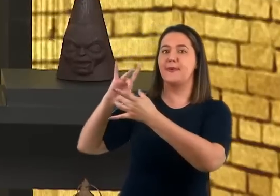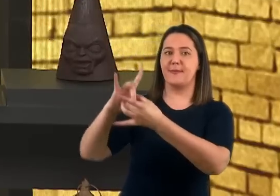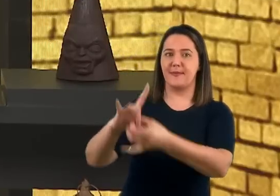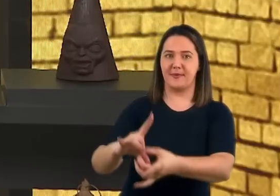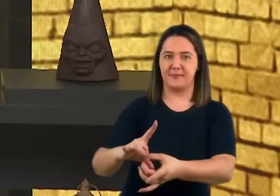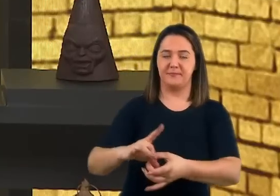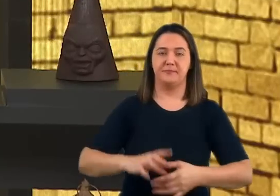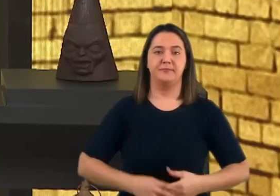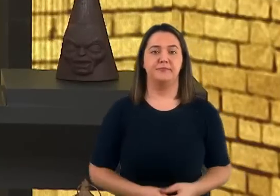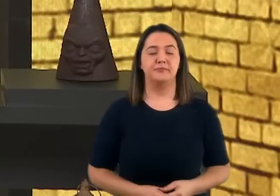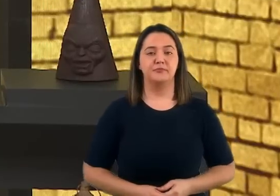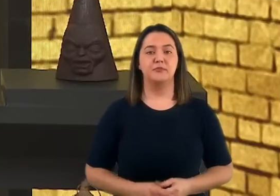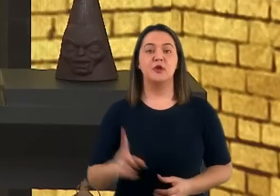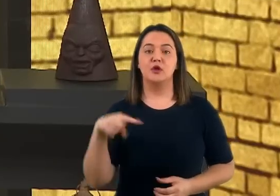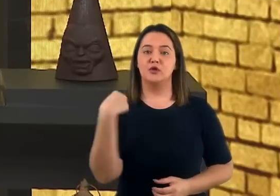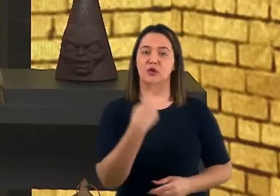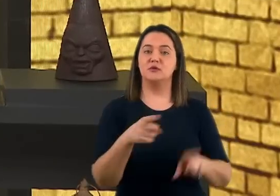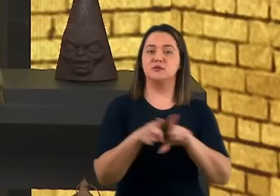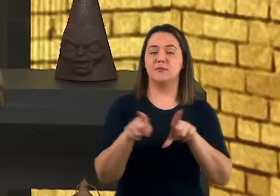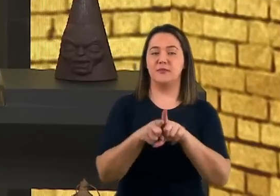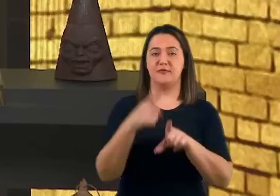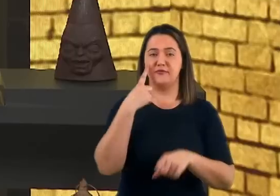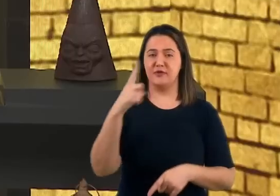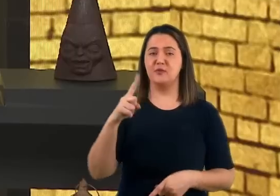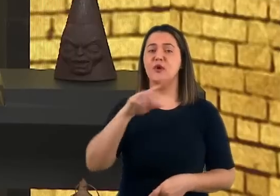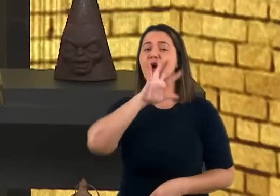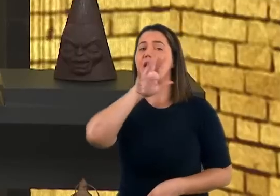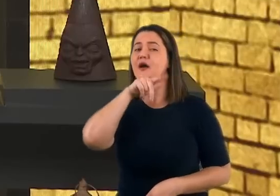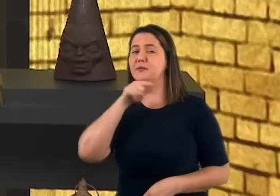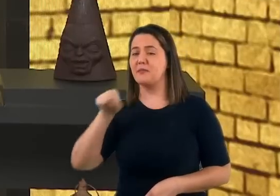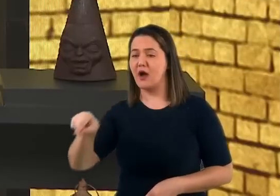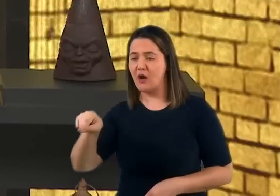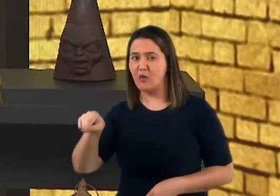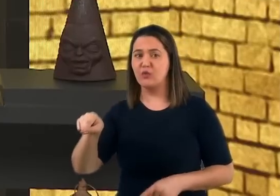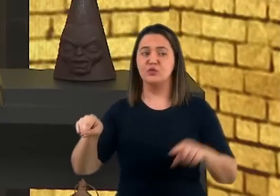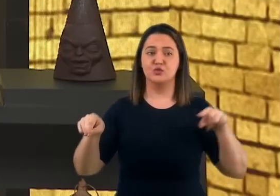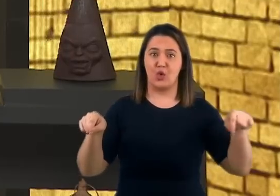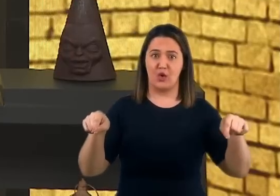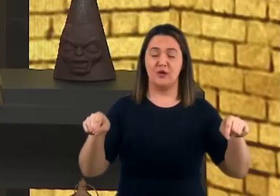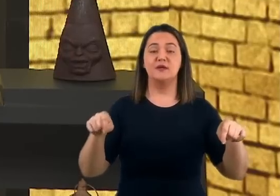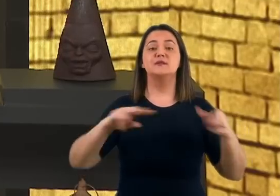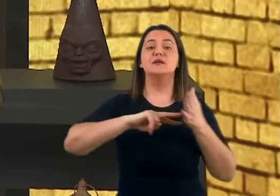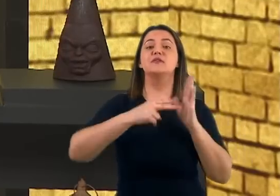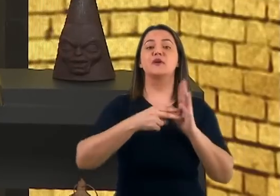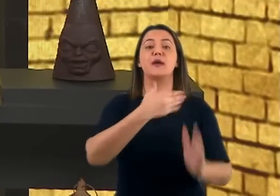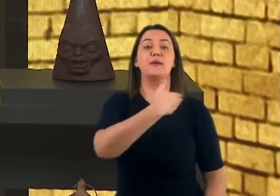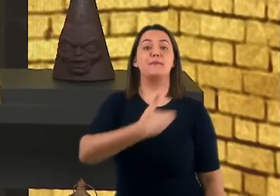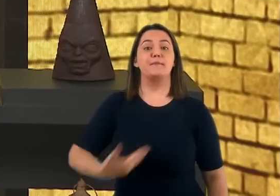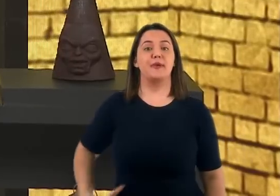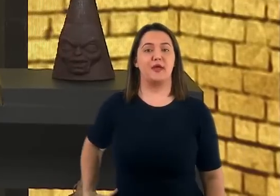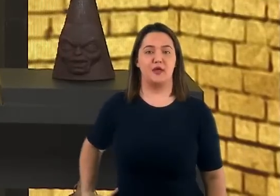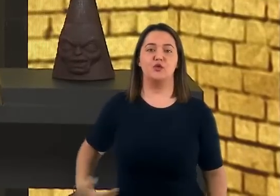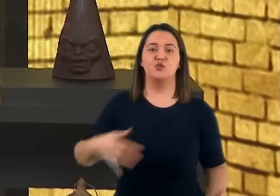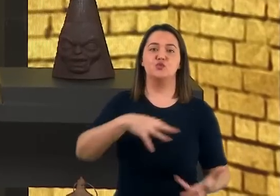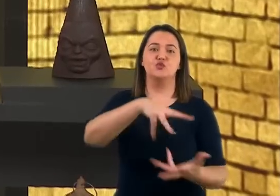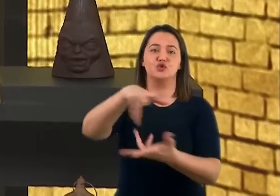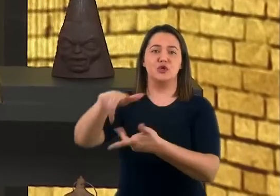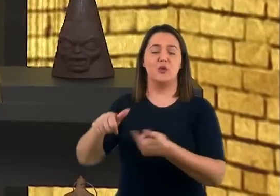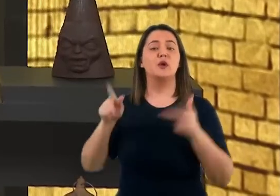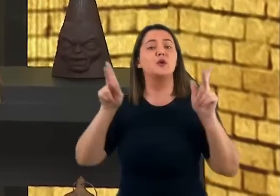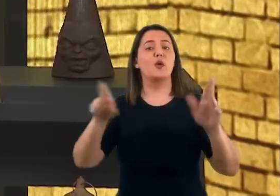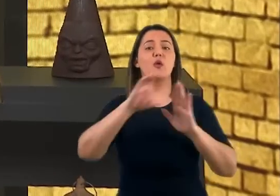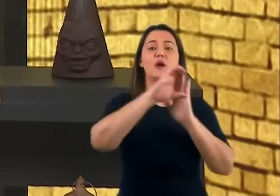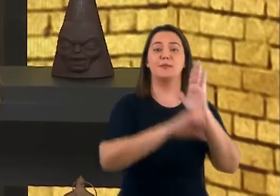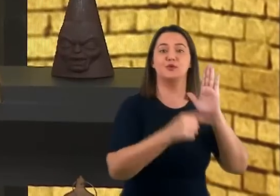de hoje, tá bom? Nós também vimos que estes animais representavam impérios mundiais, assim como a visão de Daniel